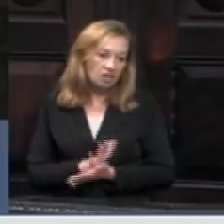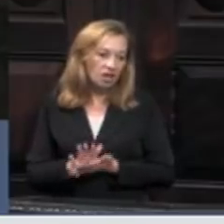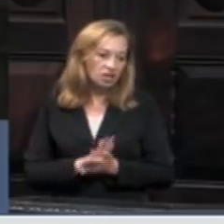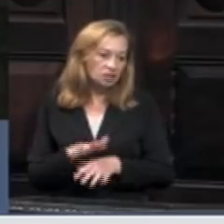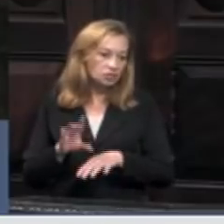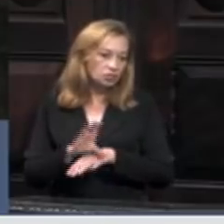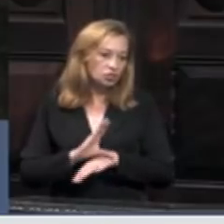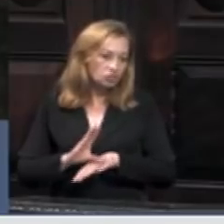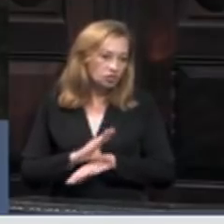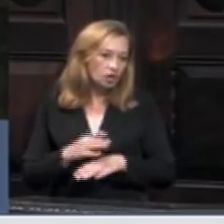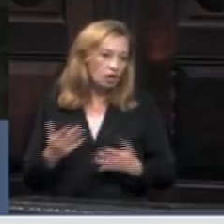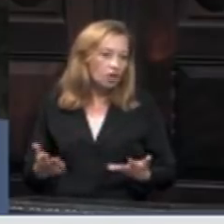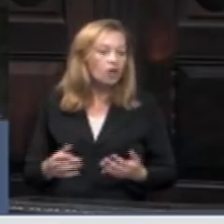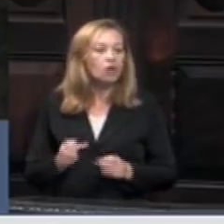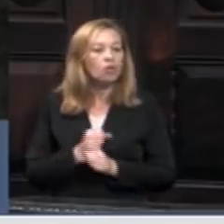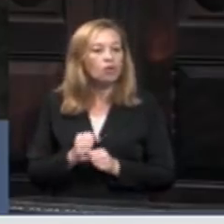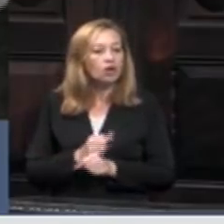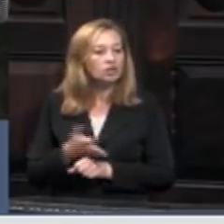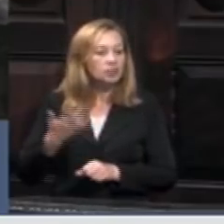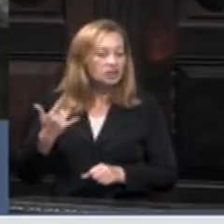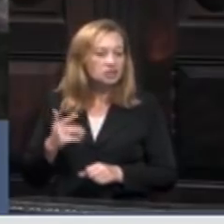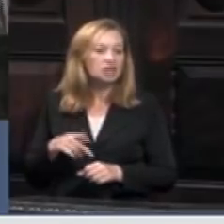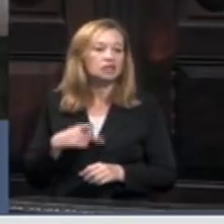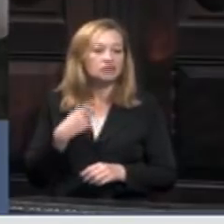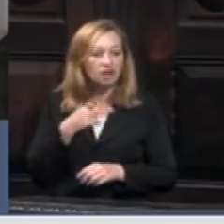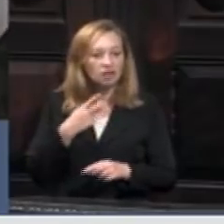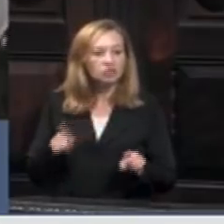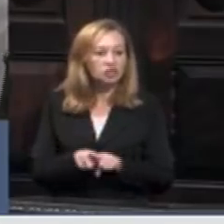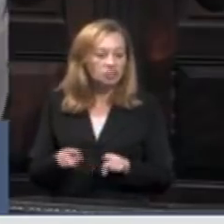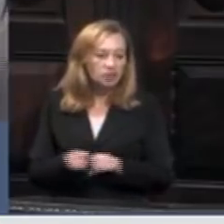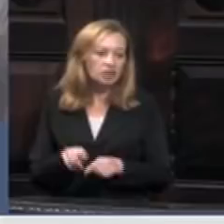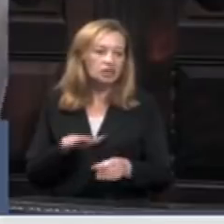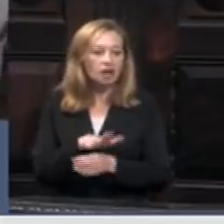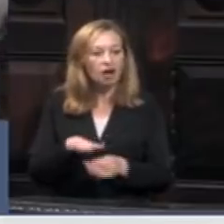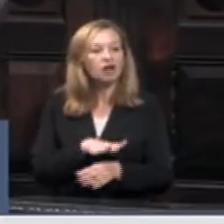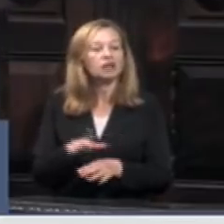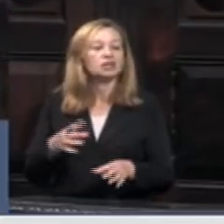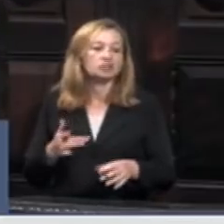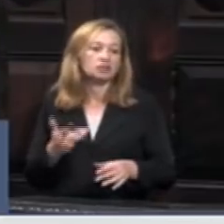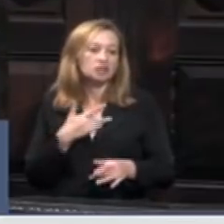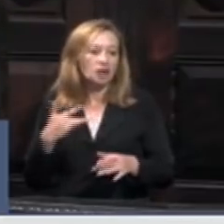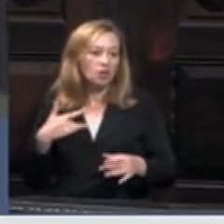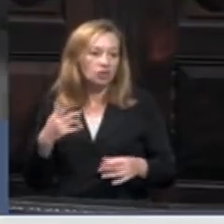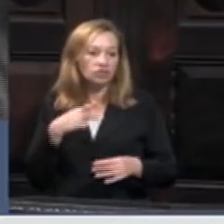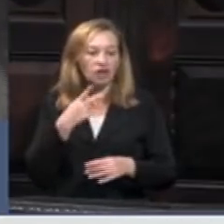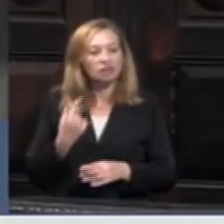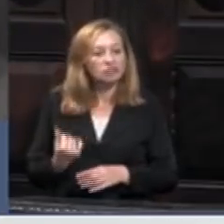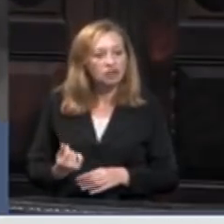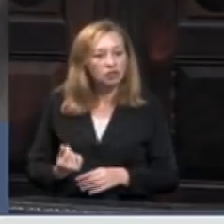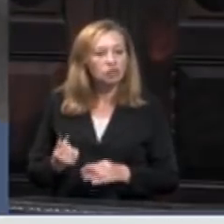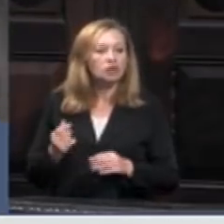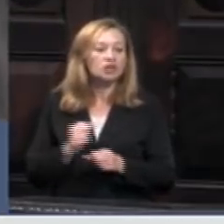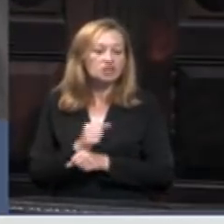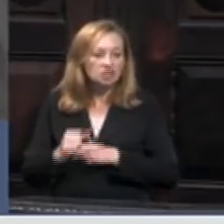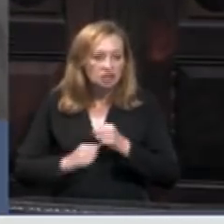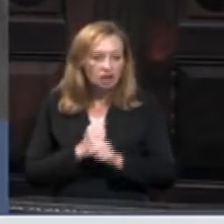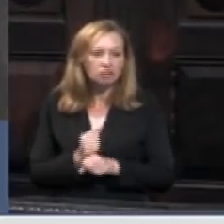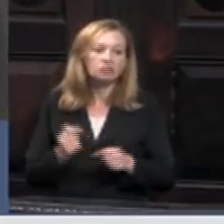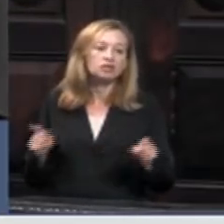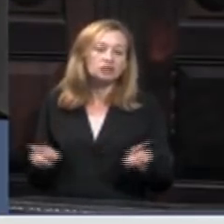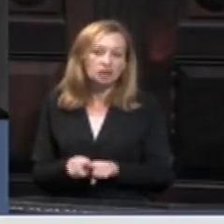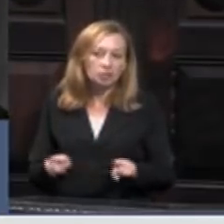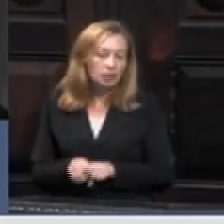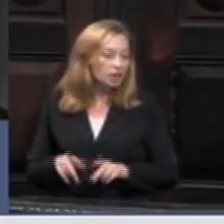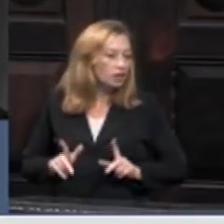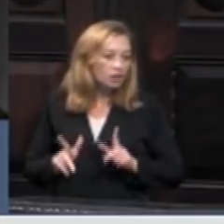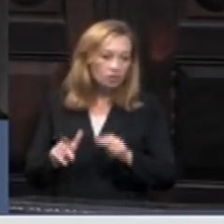gente, no ano passado, teve só a metade do orçamento da saúde sendo investido. esse ano provavelmente, novamente, não vai ser investido o orçamento